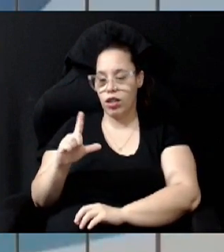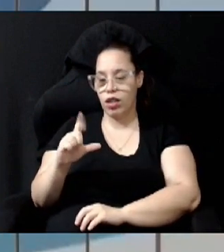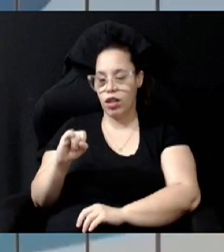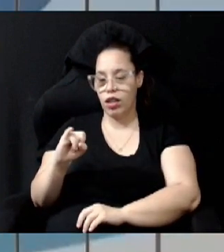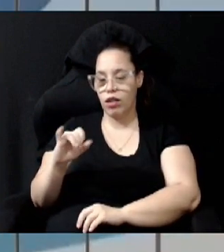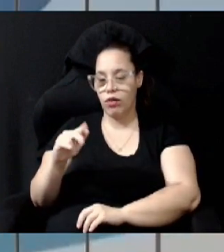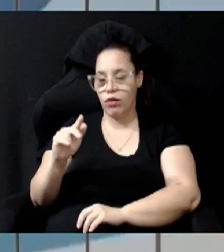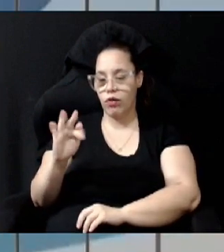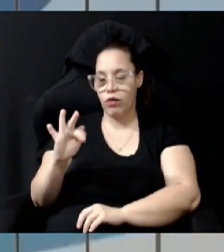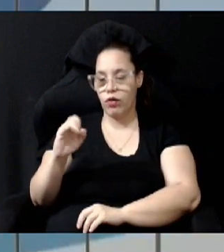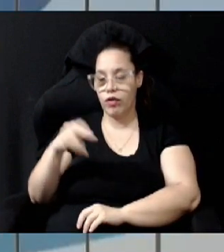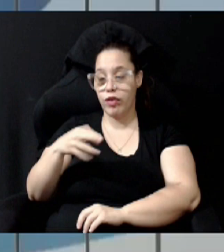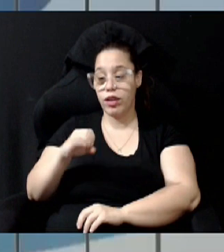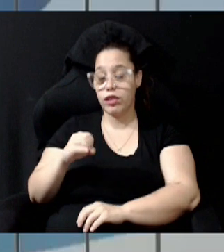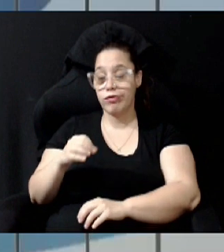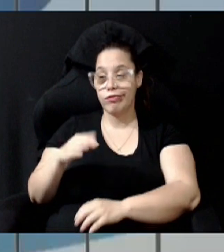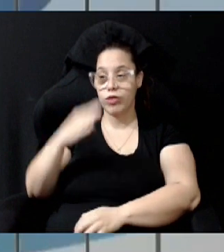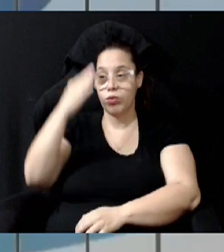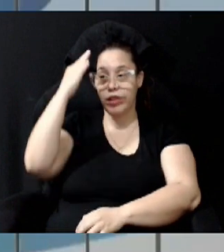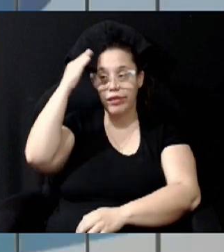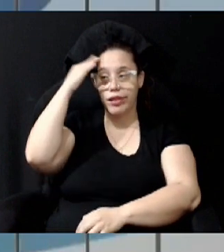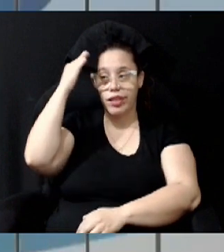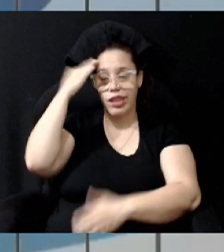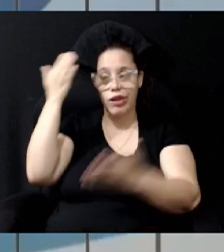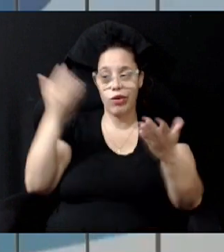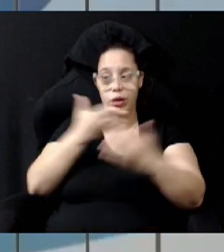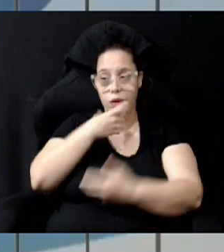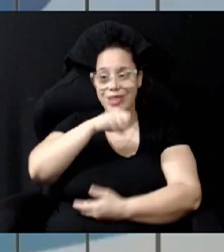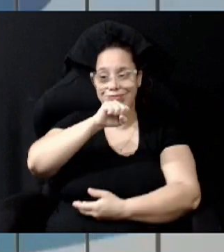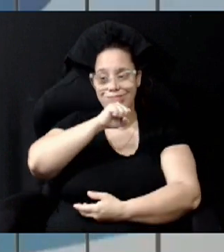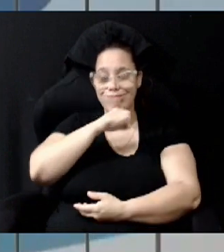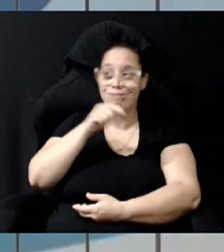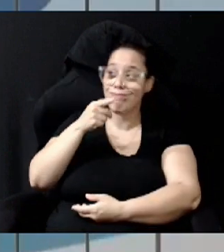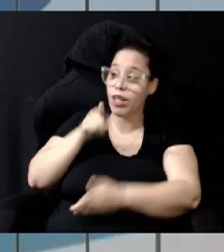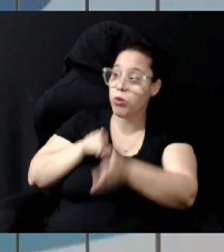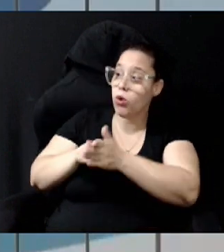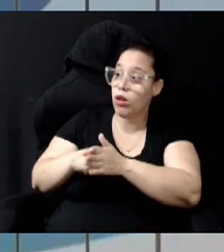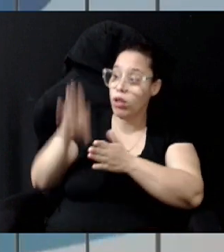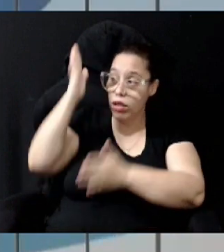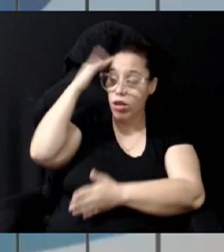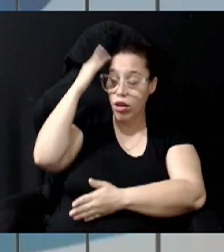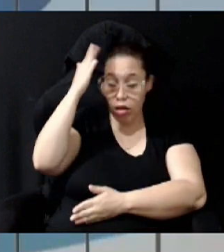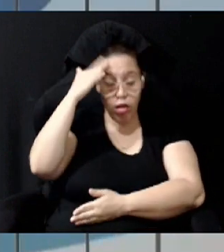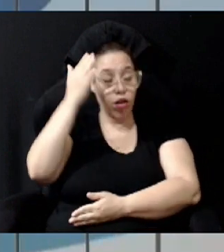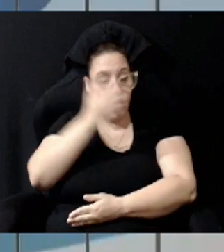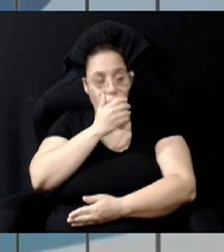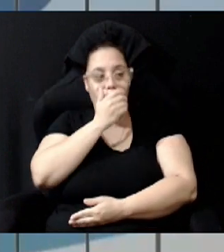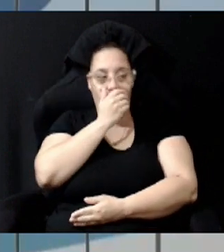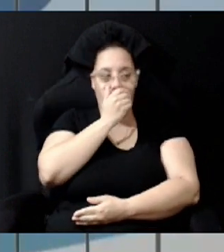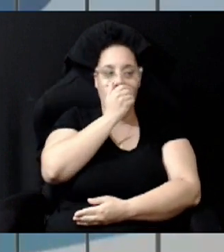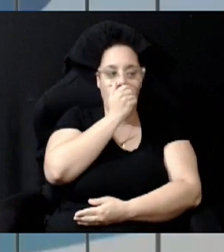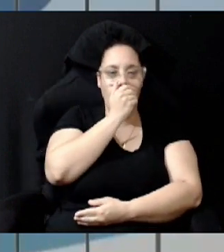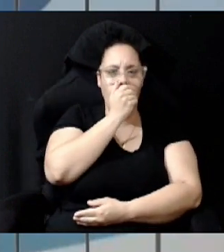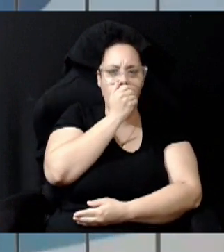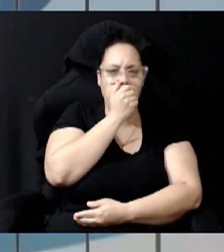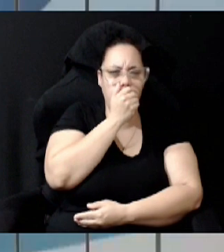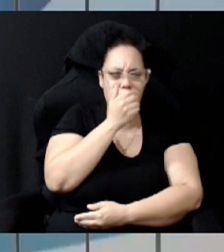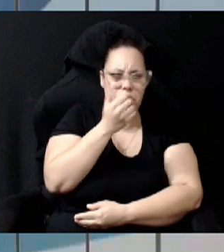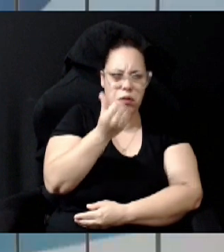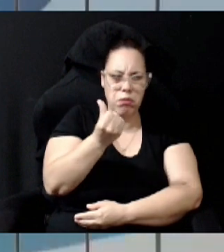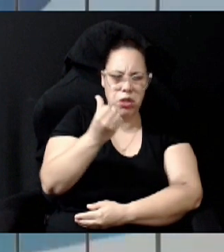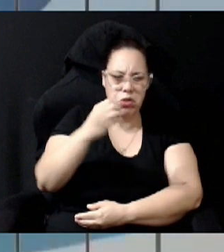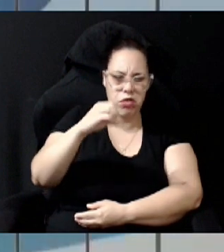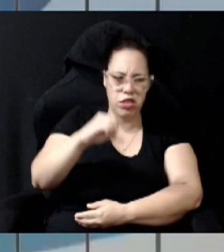entender agora. Né? Olha, e esse livro ele me deu em 1982, você não era nascida,